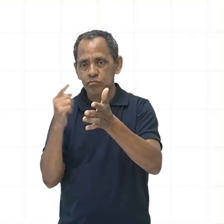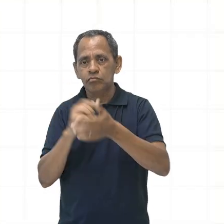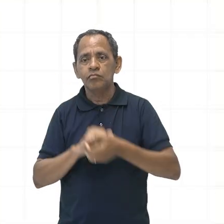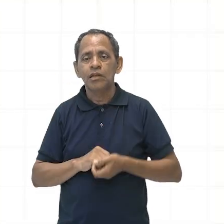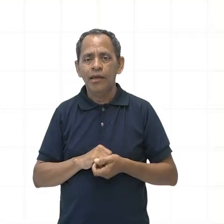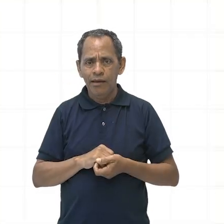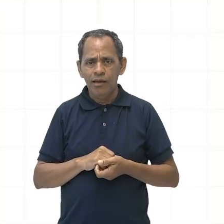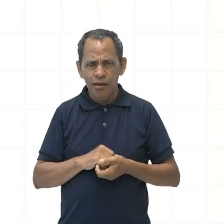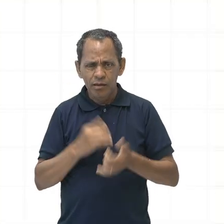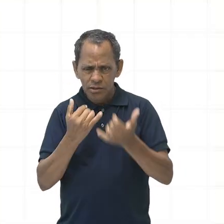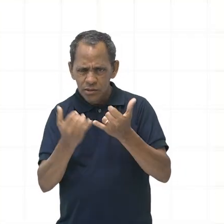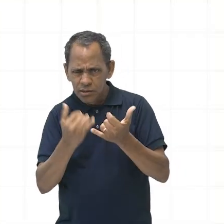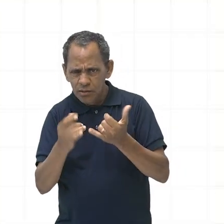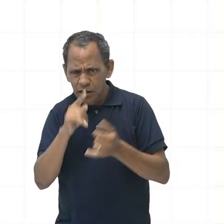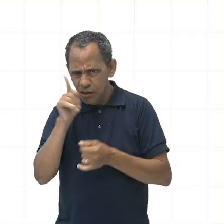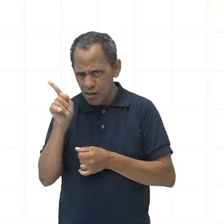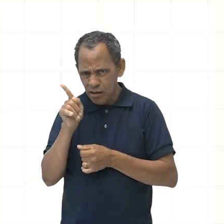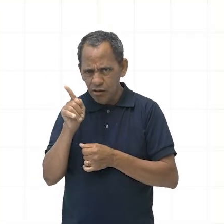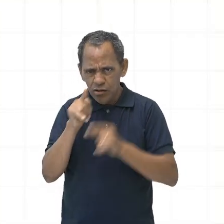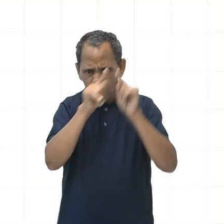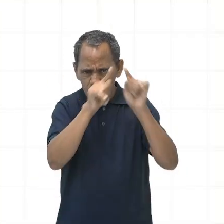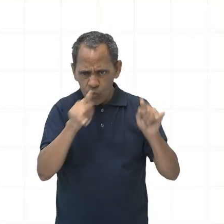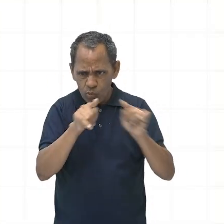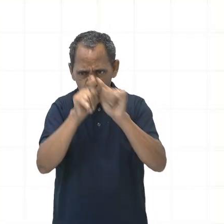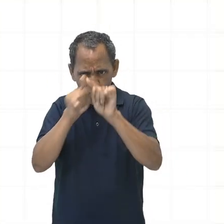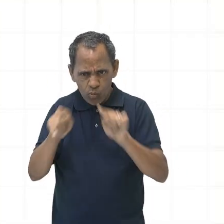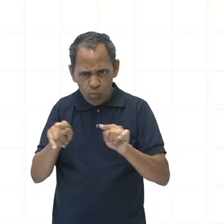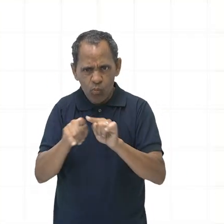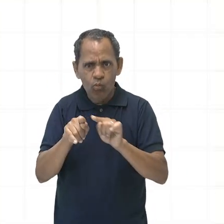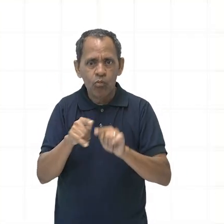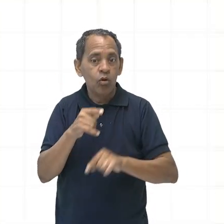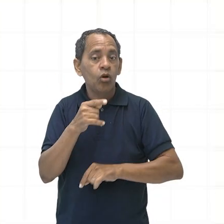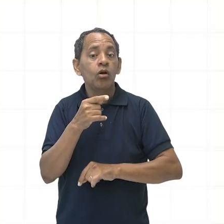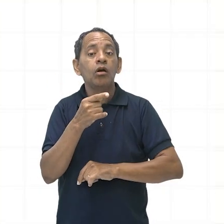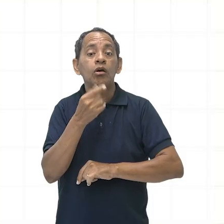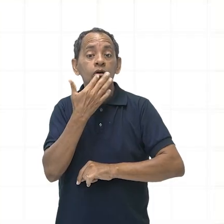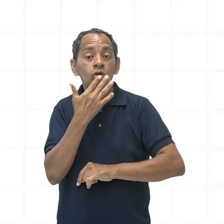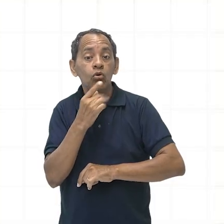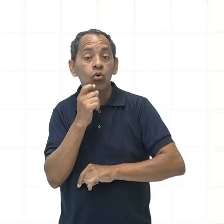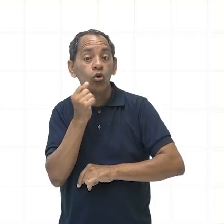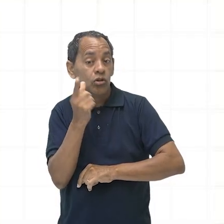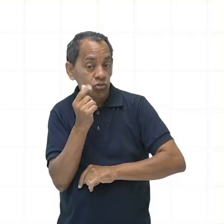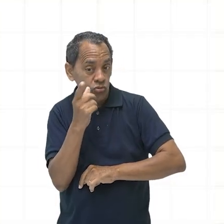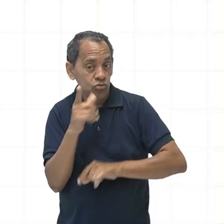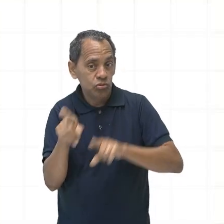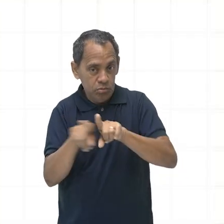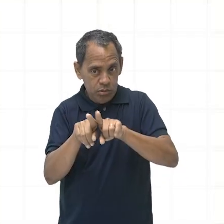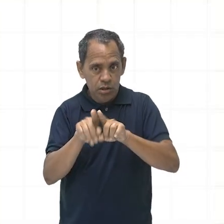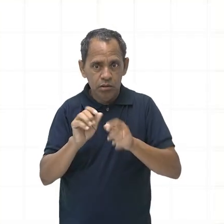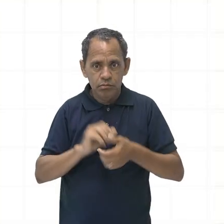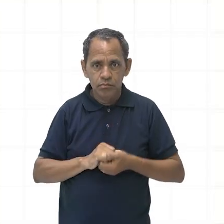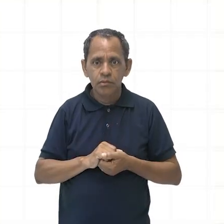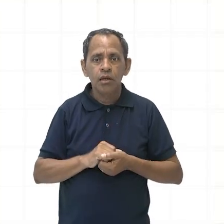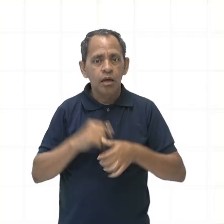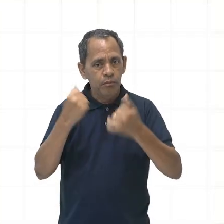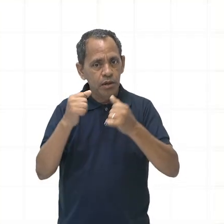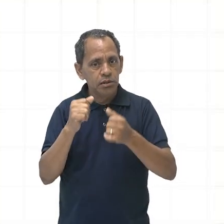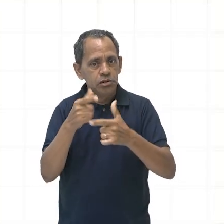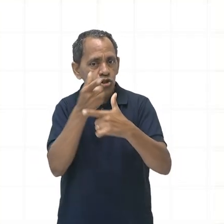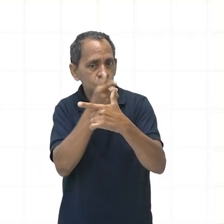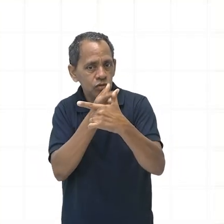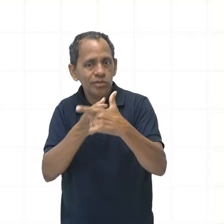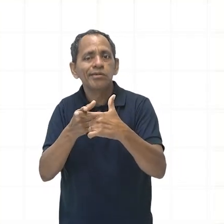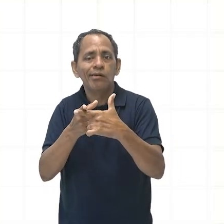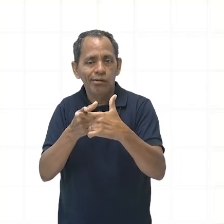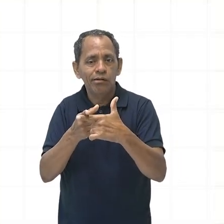triângulos aqui são semelhantes? Bora ver, né? O que a gente precisa ver? A gente precisa fazer a divisão entre os lados que